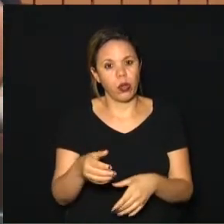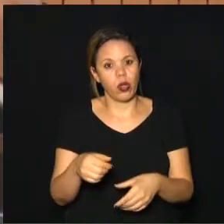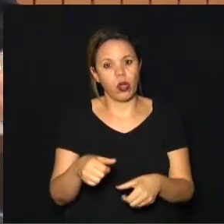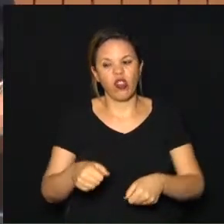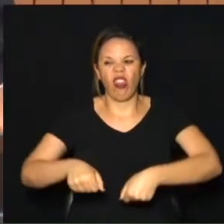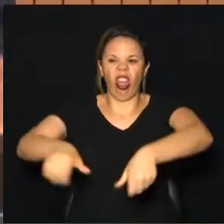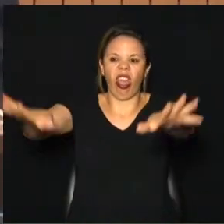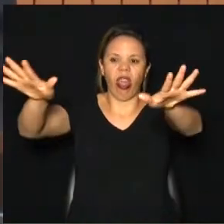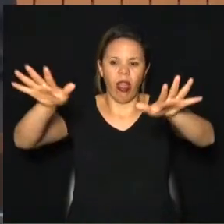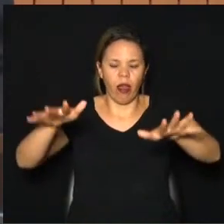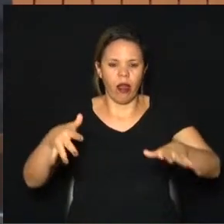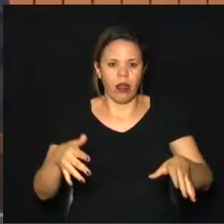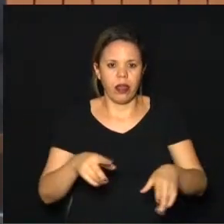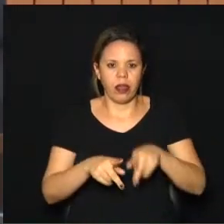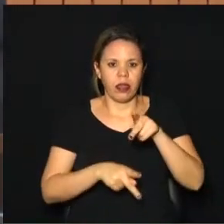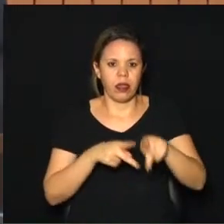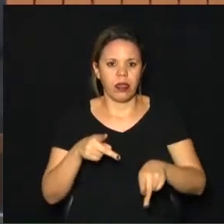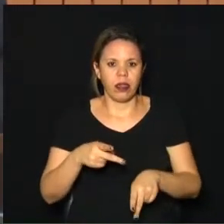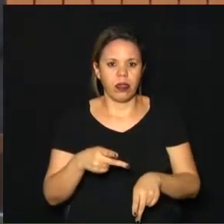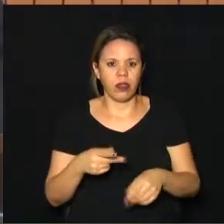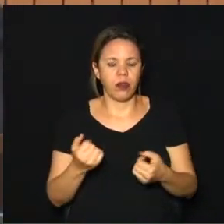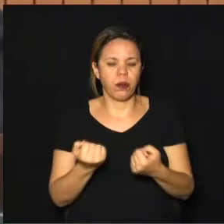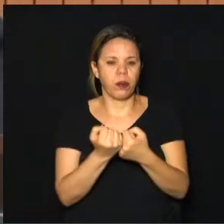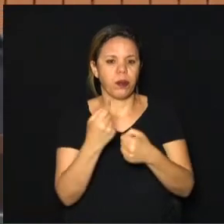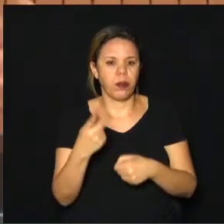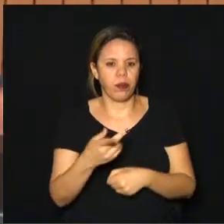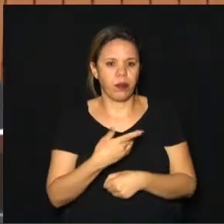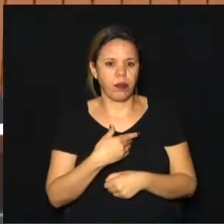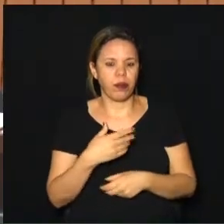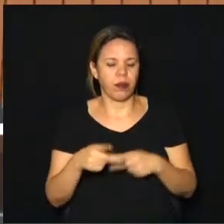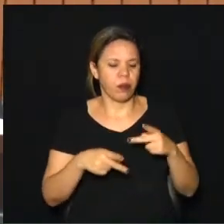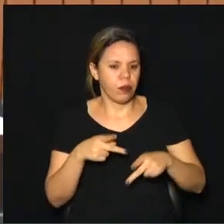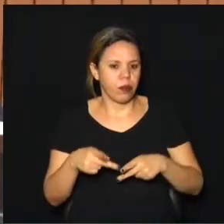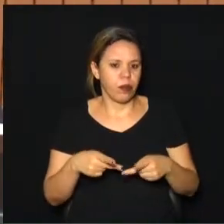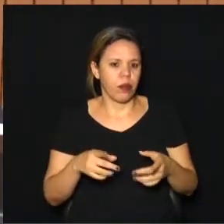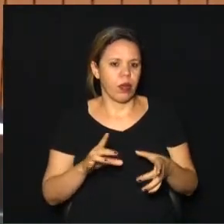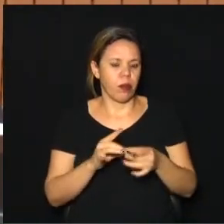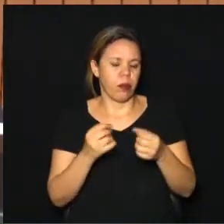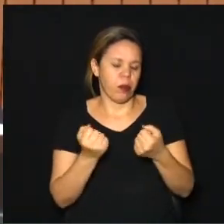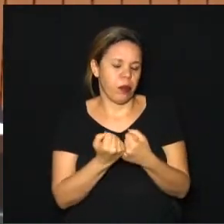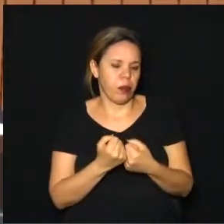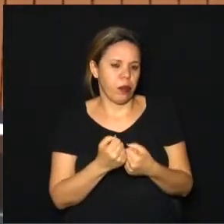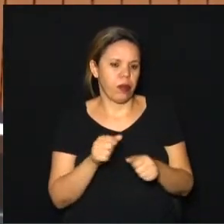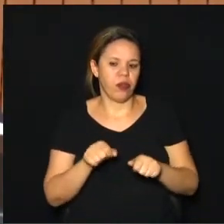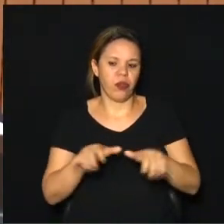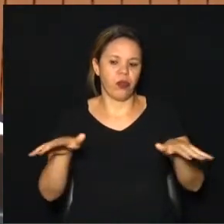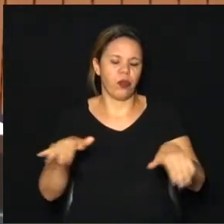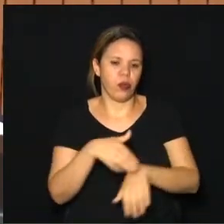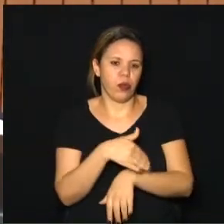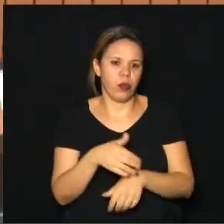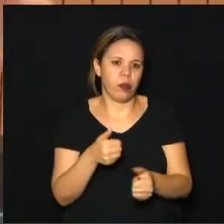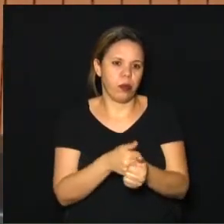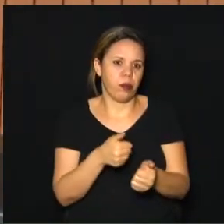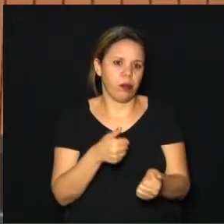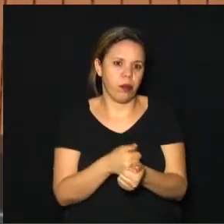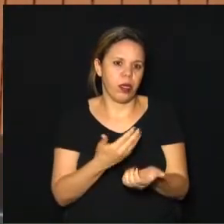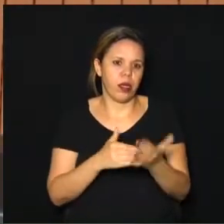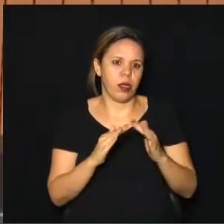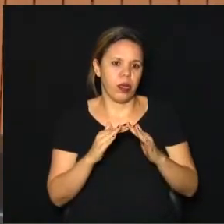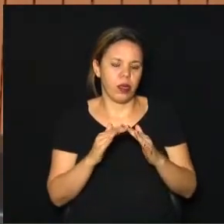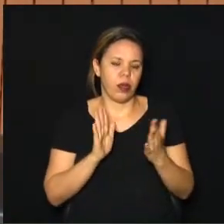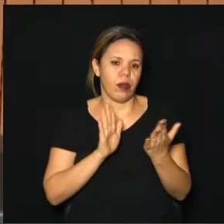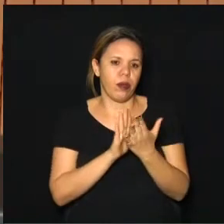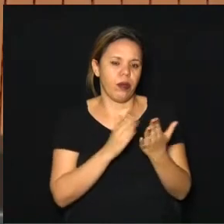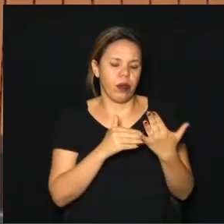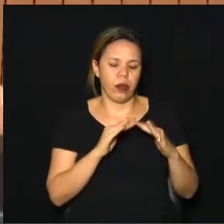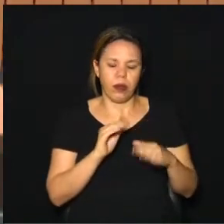nem permitir que os seus apoiadores, seus correligionários, joguem esses santinhos ali nas calçadas, na frente